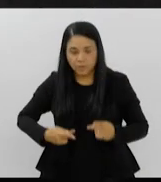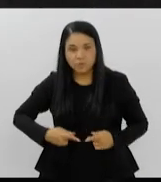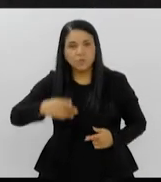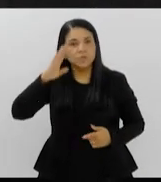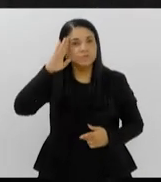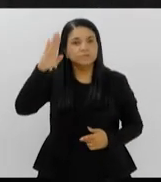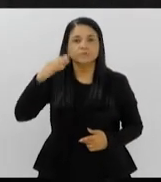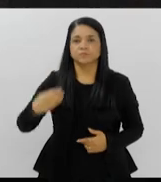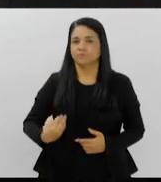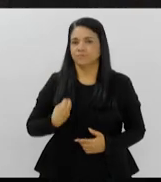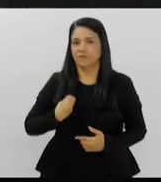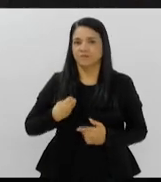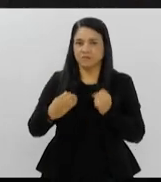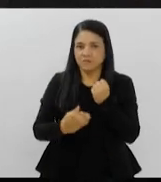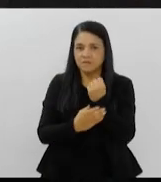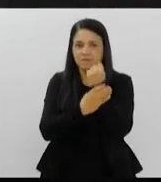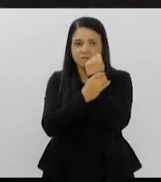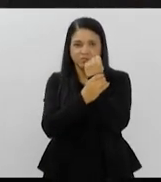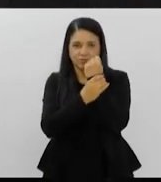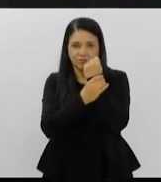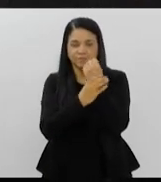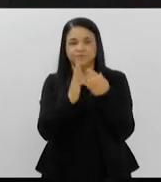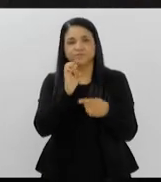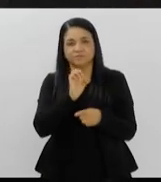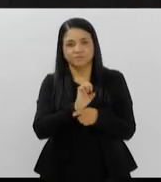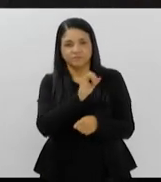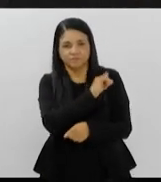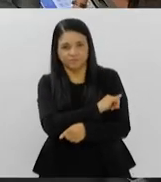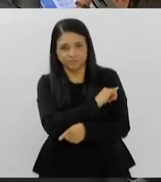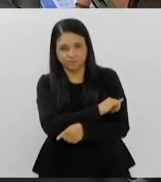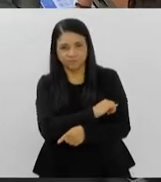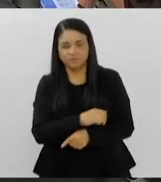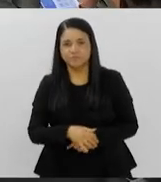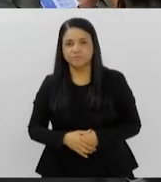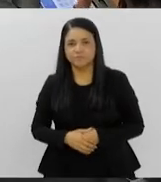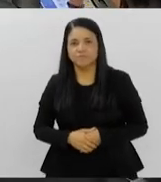a vida de todas as formas no Estado do Rio de Janeiro.